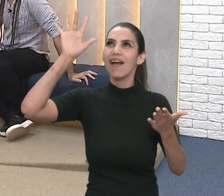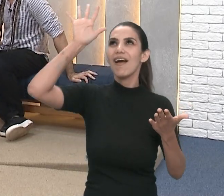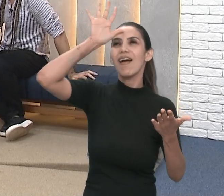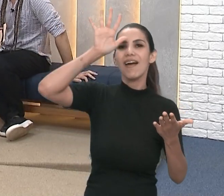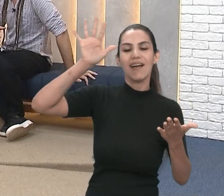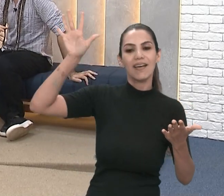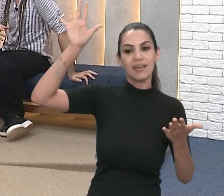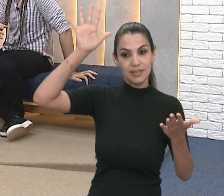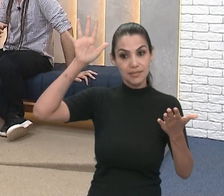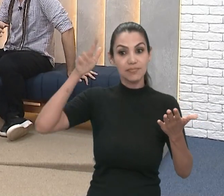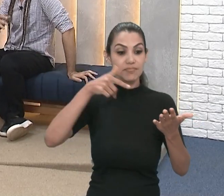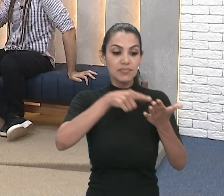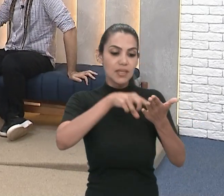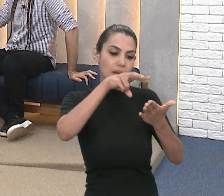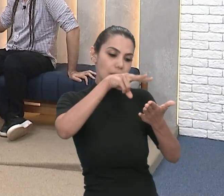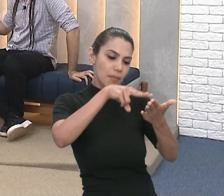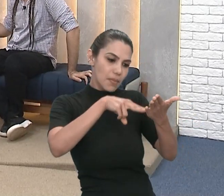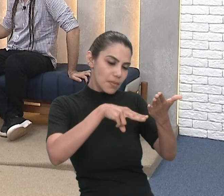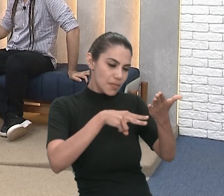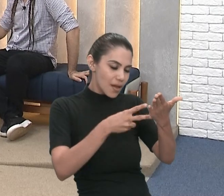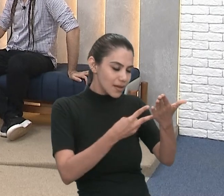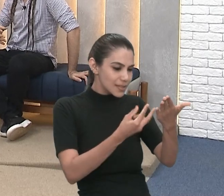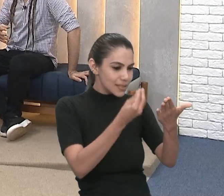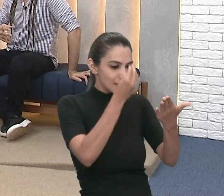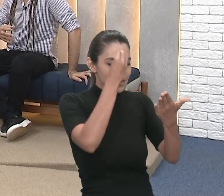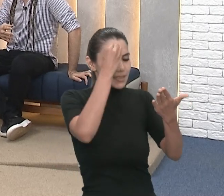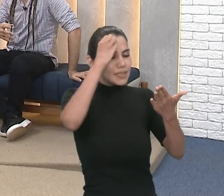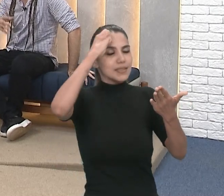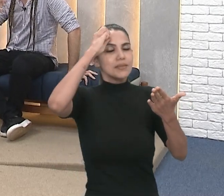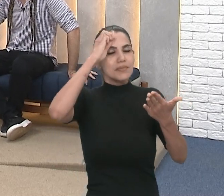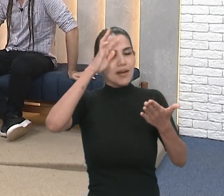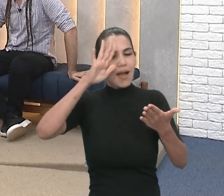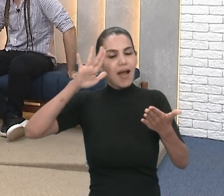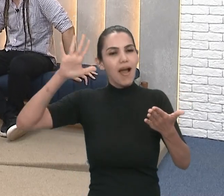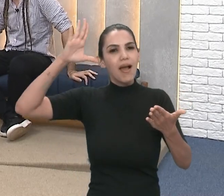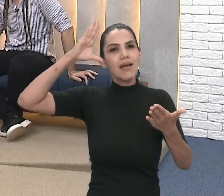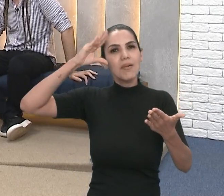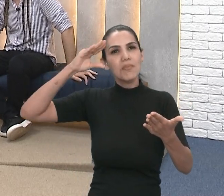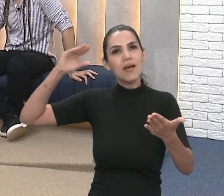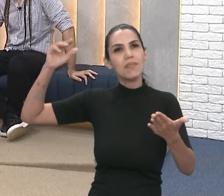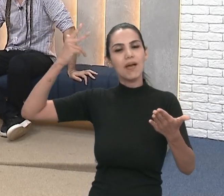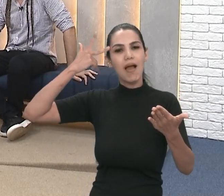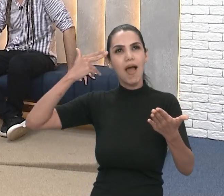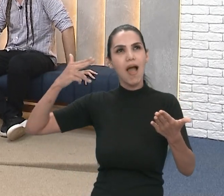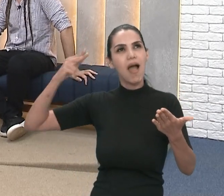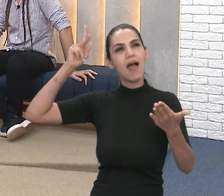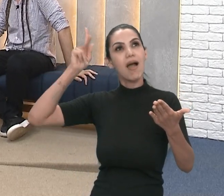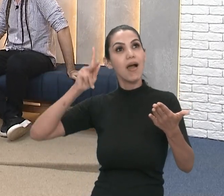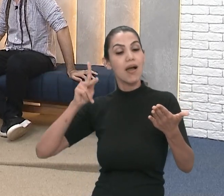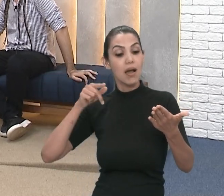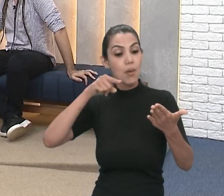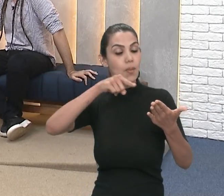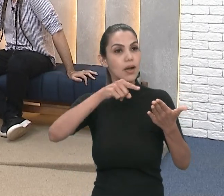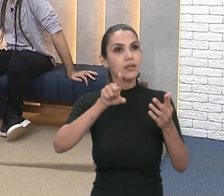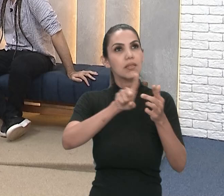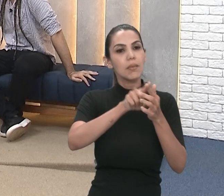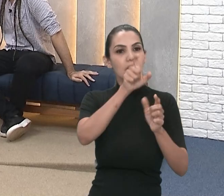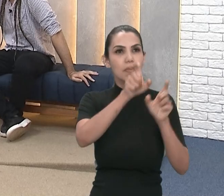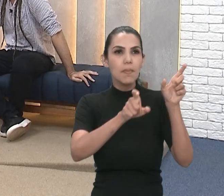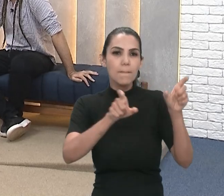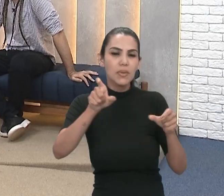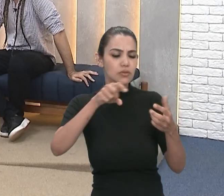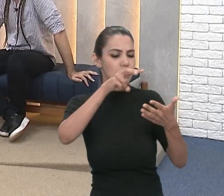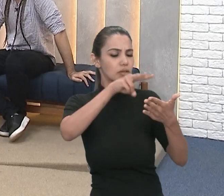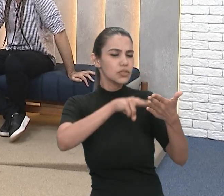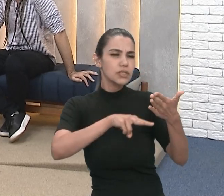esse momento de extravasar a mente, criar personagens que estão ali apenas em